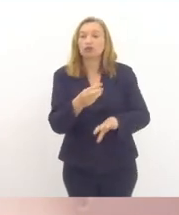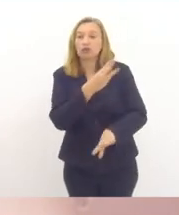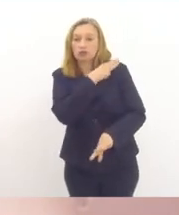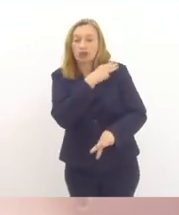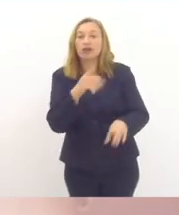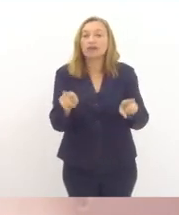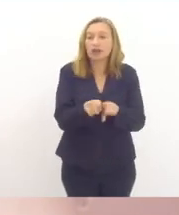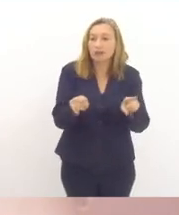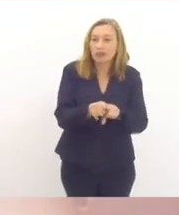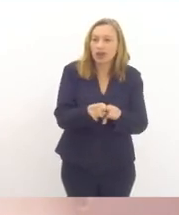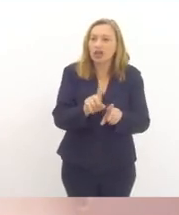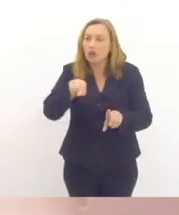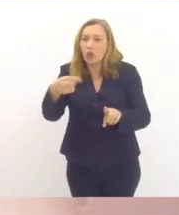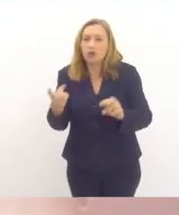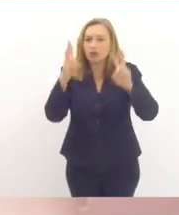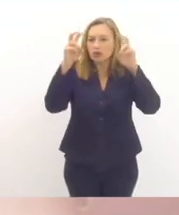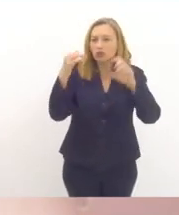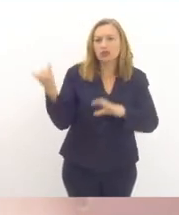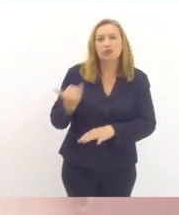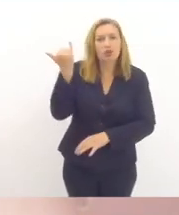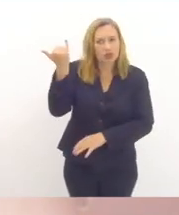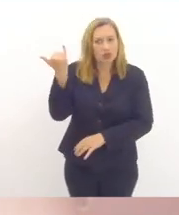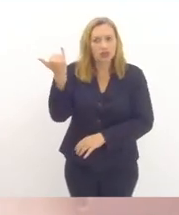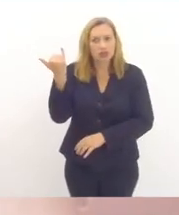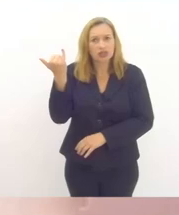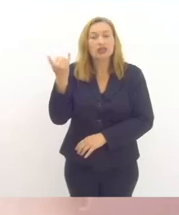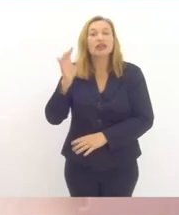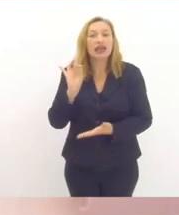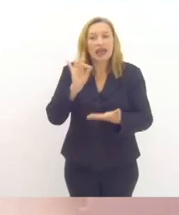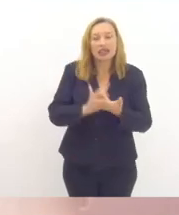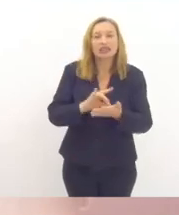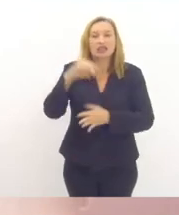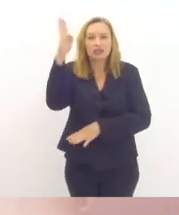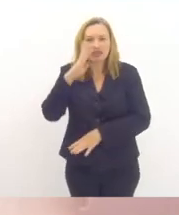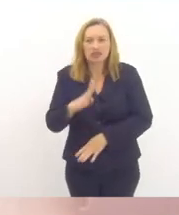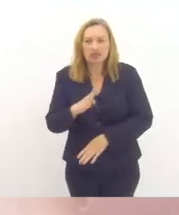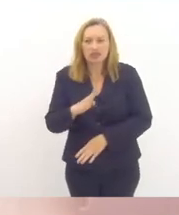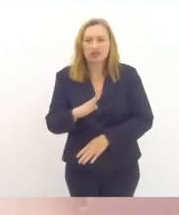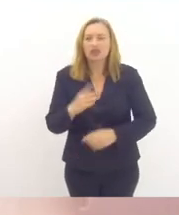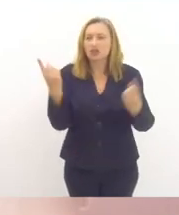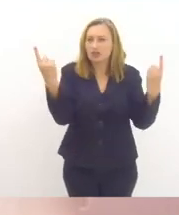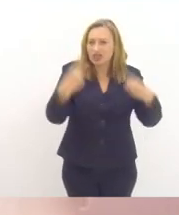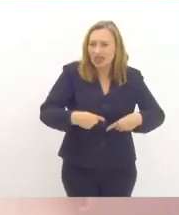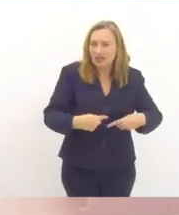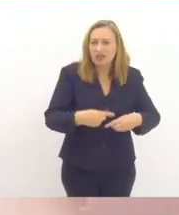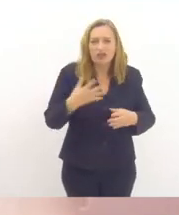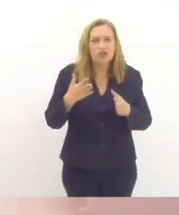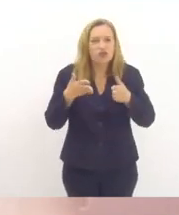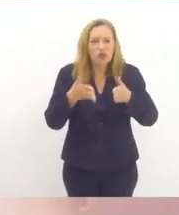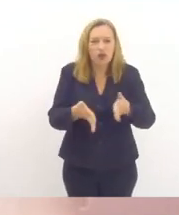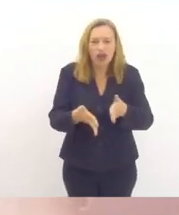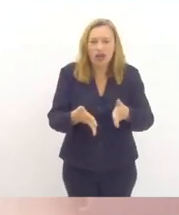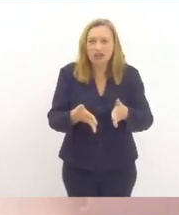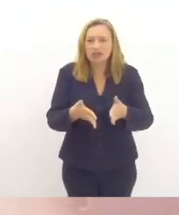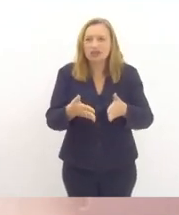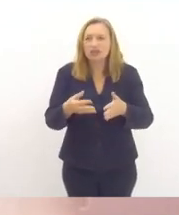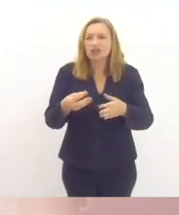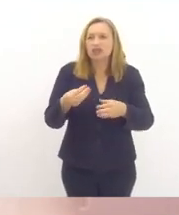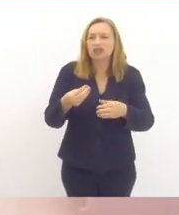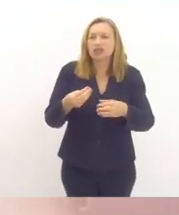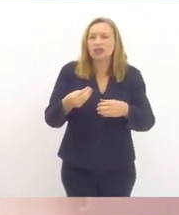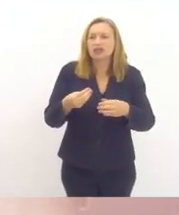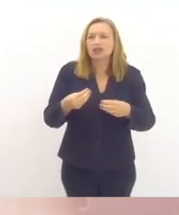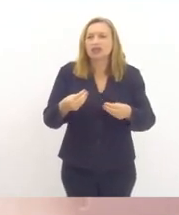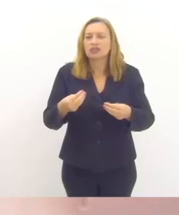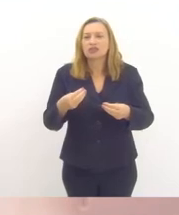remete também a uma outra questão muito importante da realidade brasileira, um dos desafios centrais, eu acho, da convivência humana e